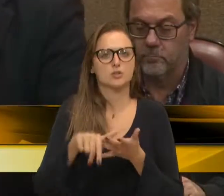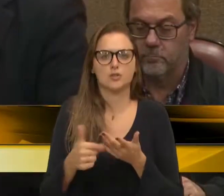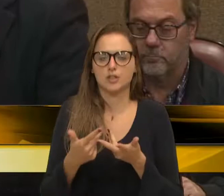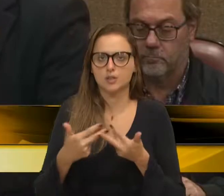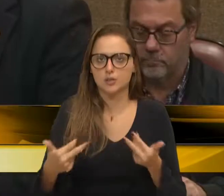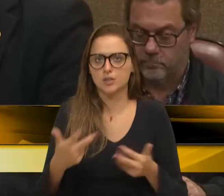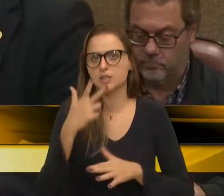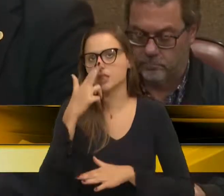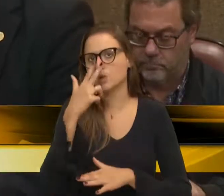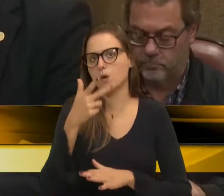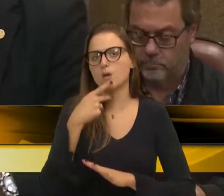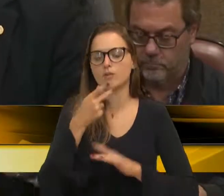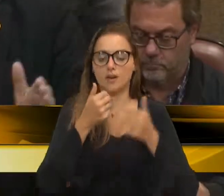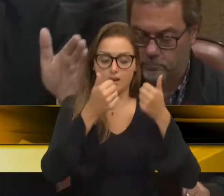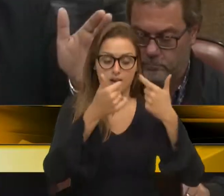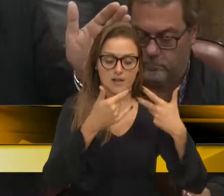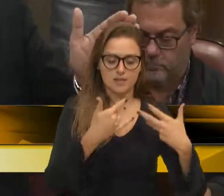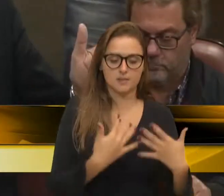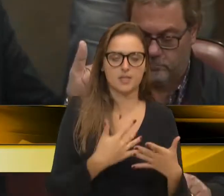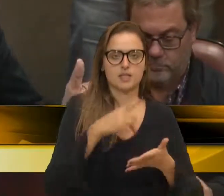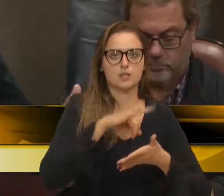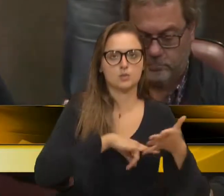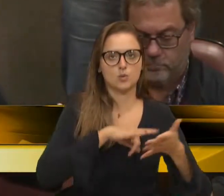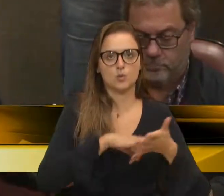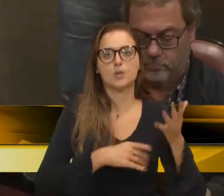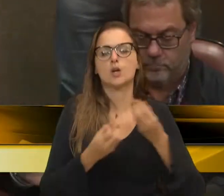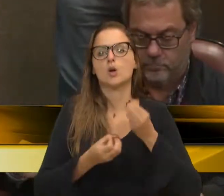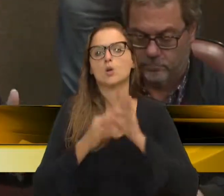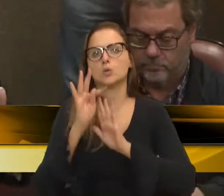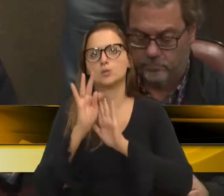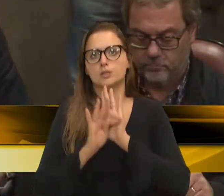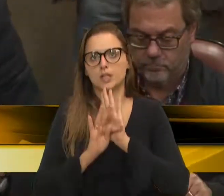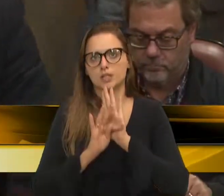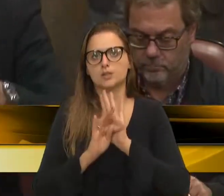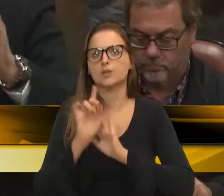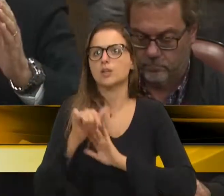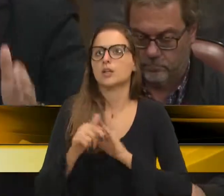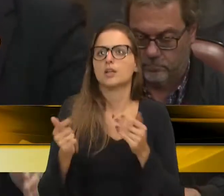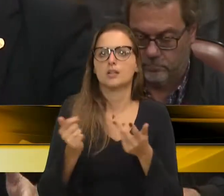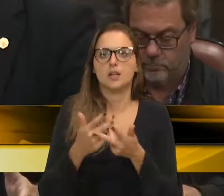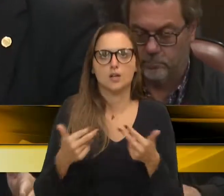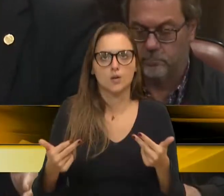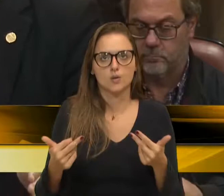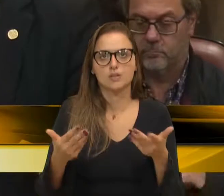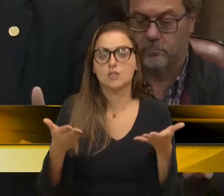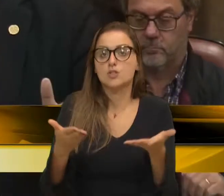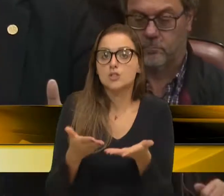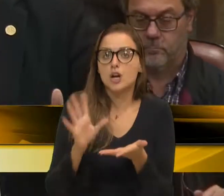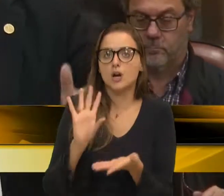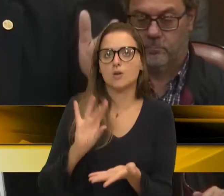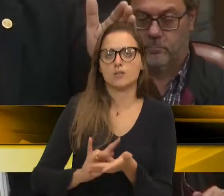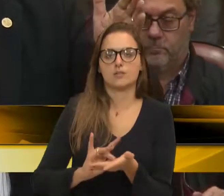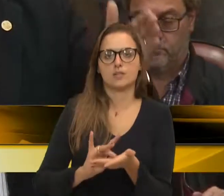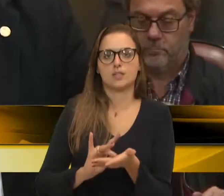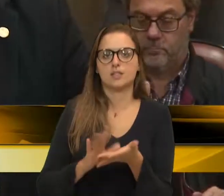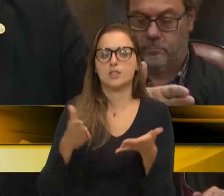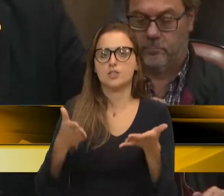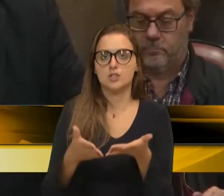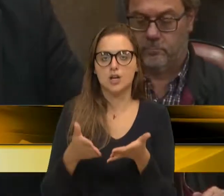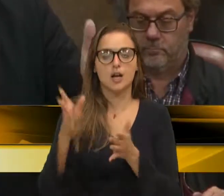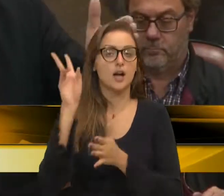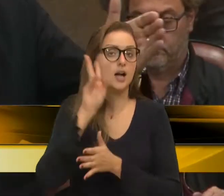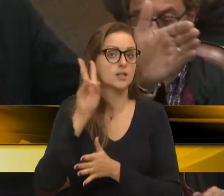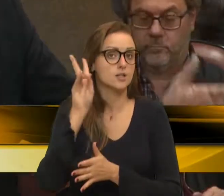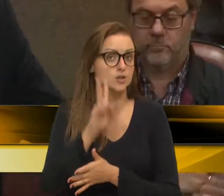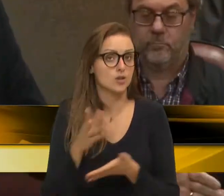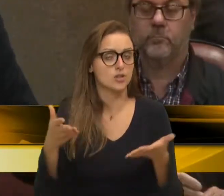como diz a exposição de motivos, como coloca a redação na matéria, que são situações já consolidadas, situações já historicamente, né,